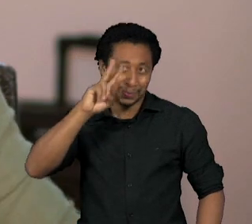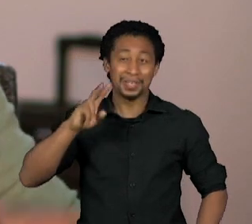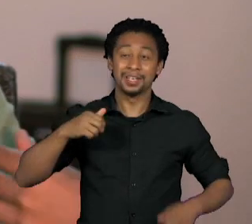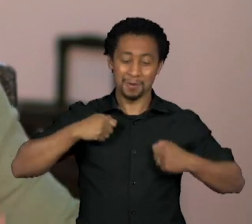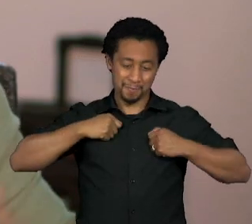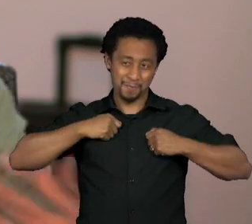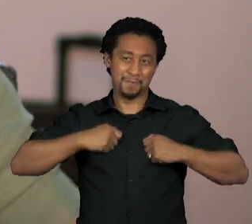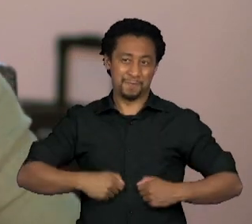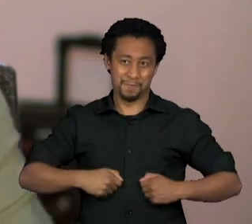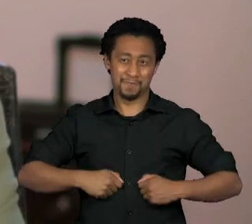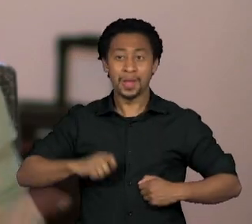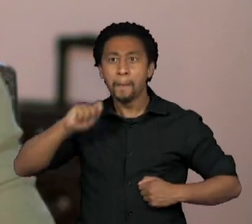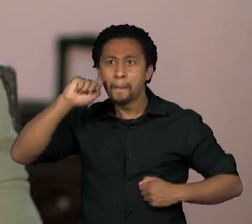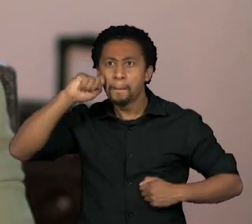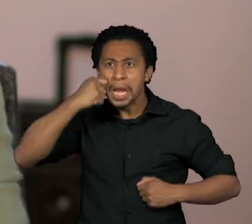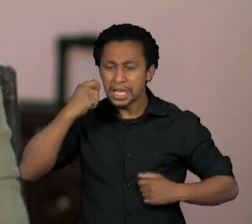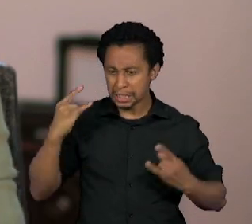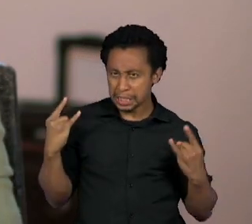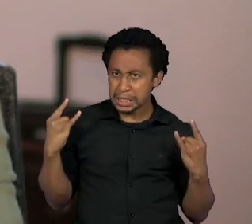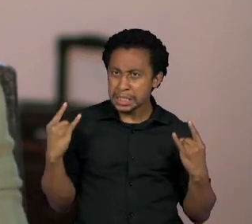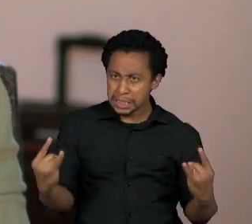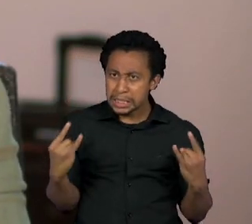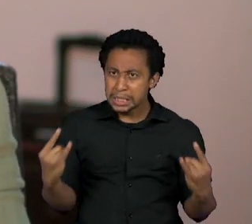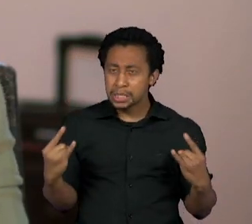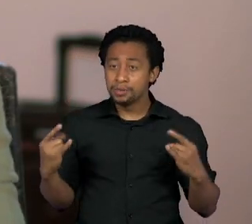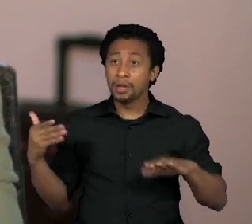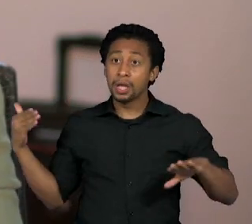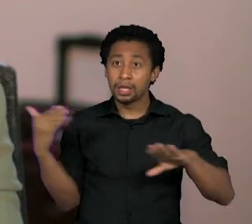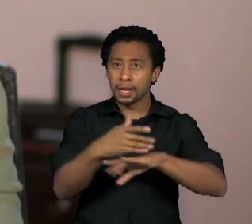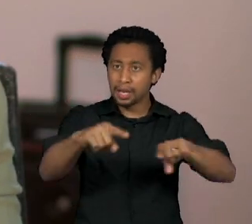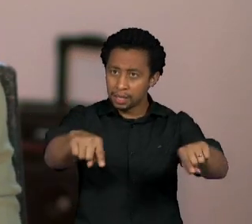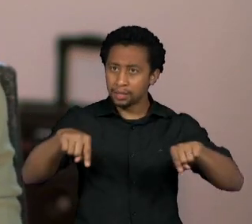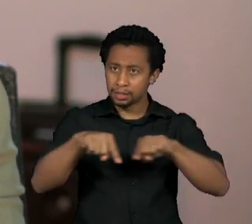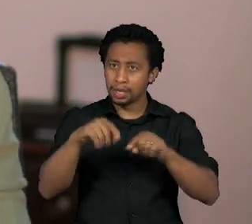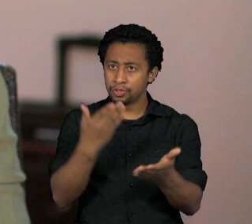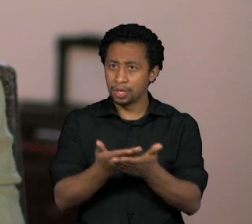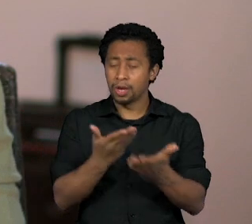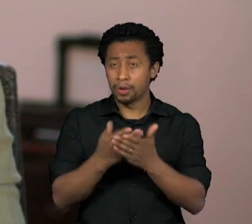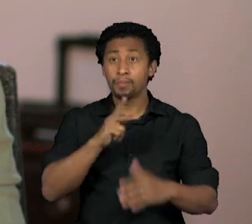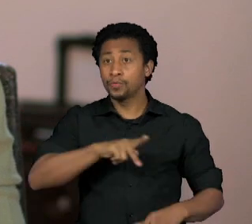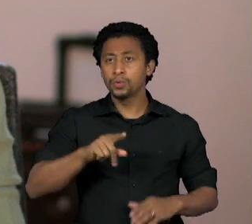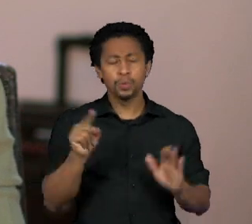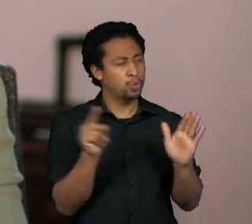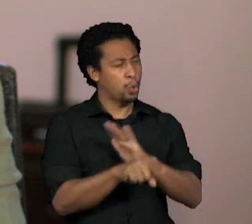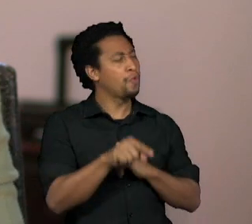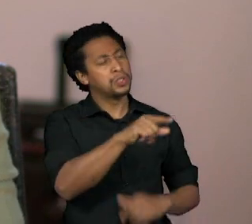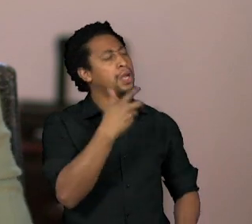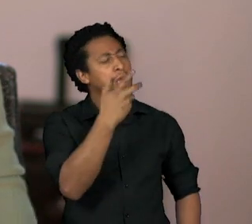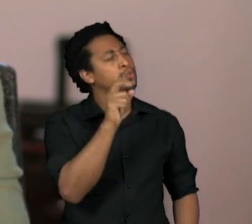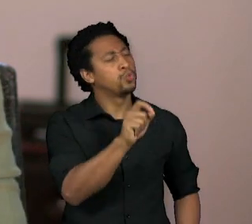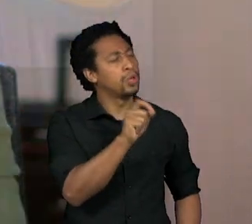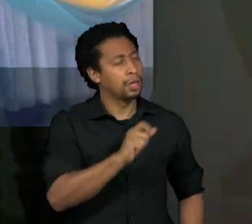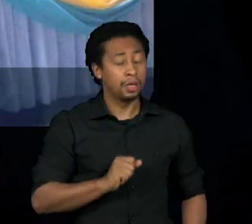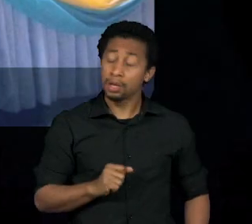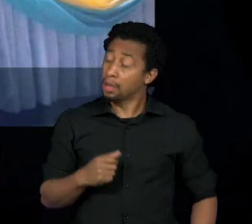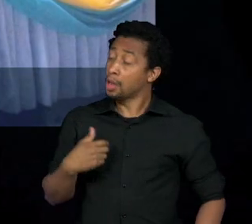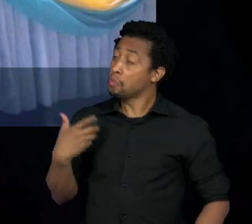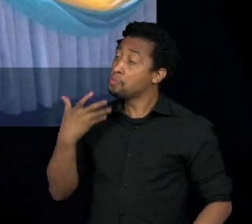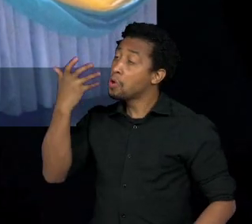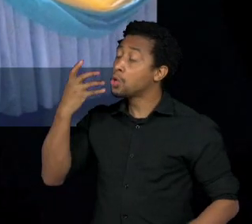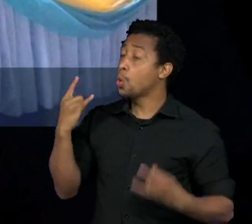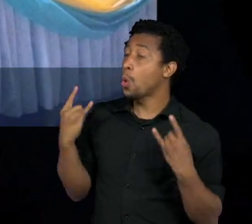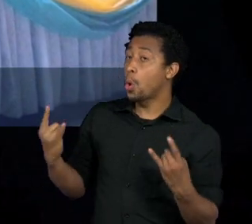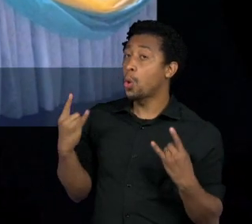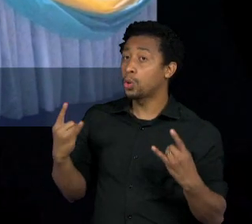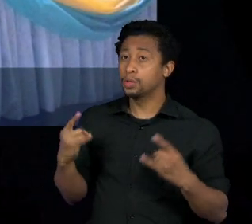de roqueiro preta, de purple e tal, a professora olhou para mim e falou, ah, você canta o quê? Eu falei, eu canto rock. A senhora ensina o quê? Ela